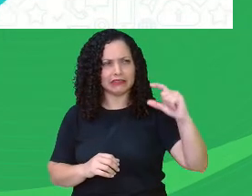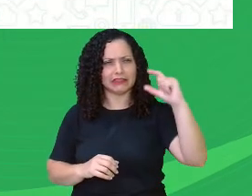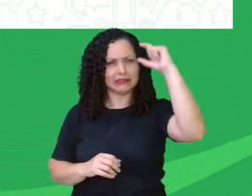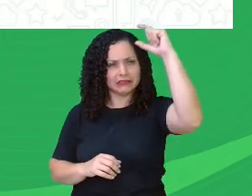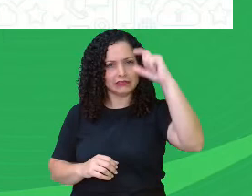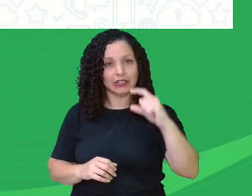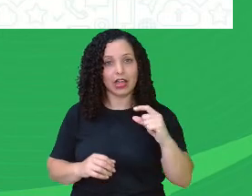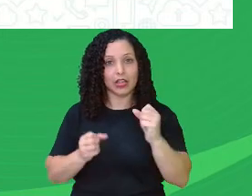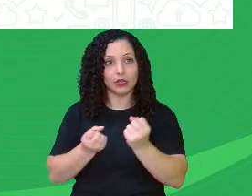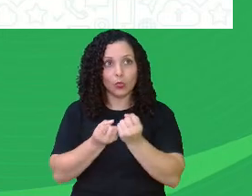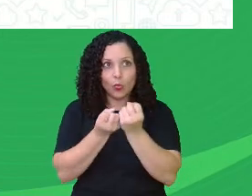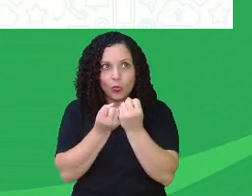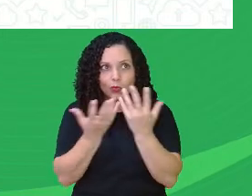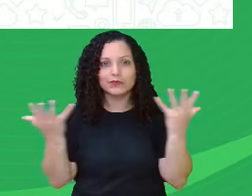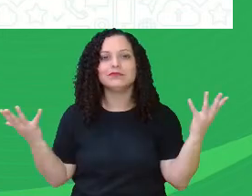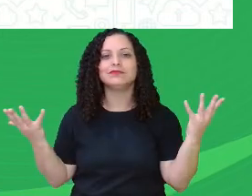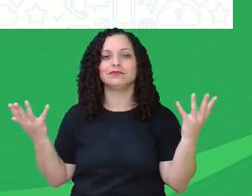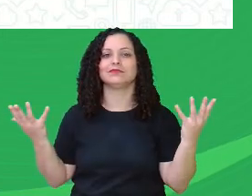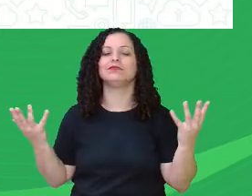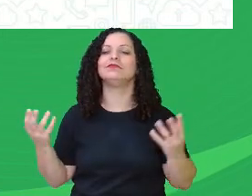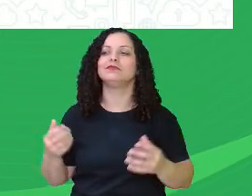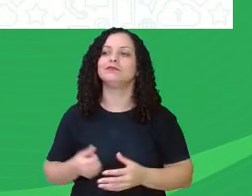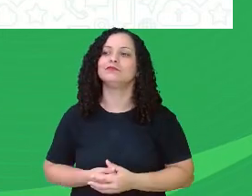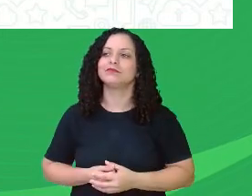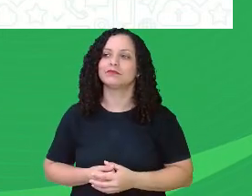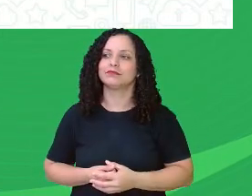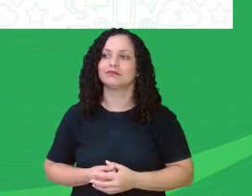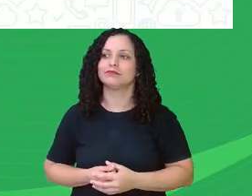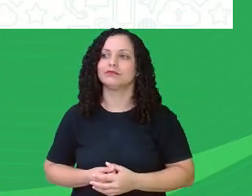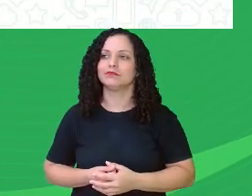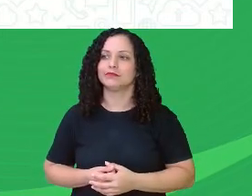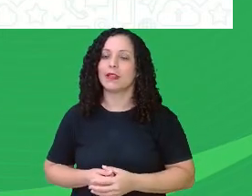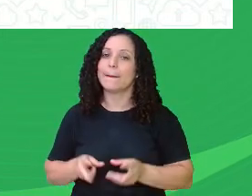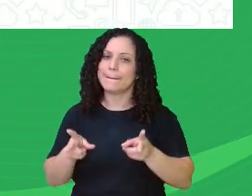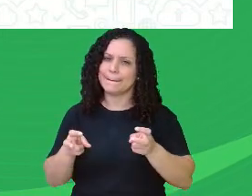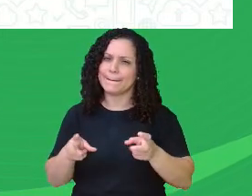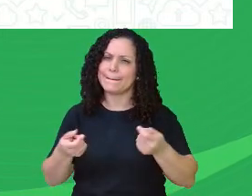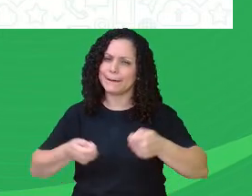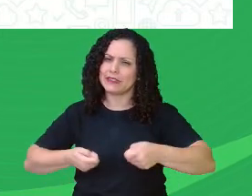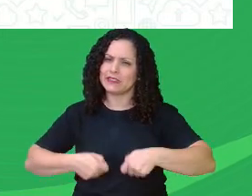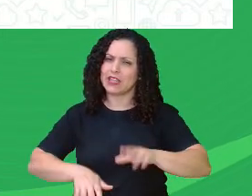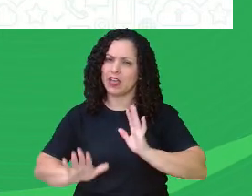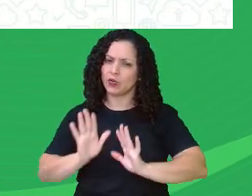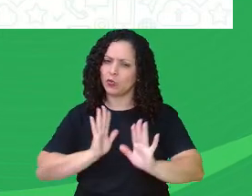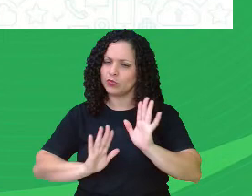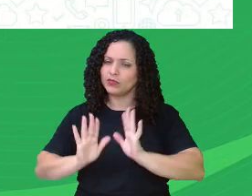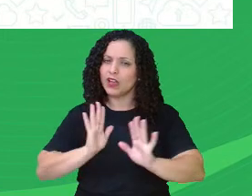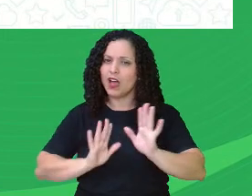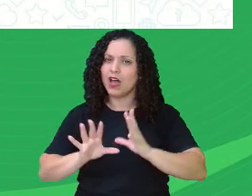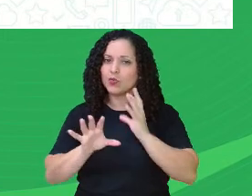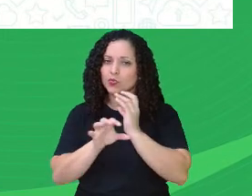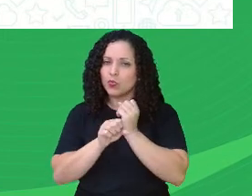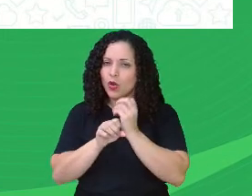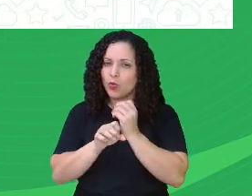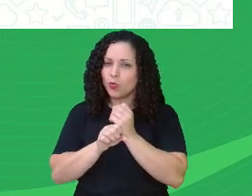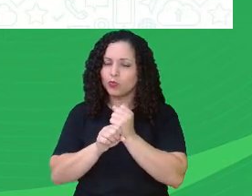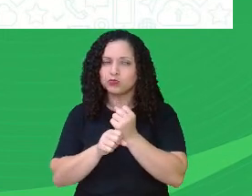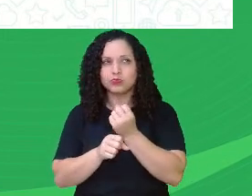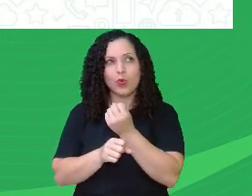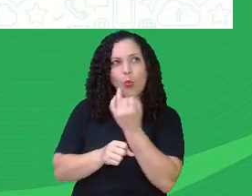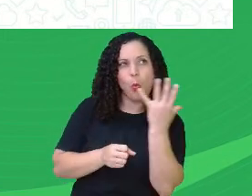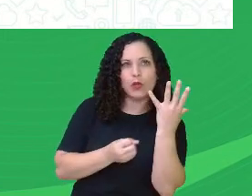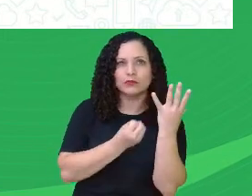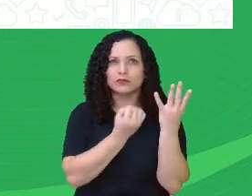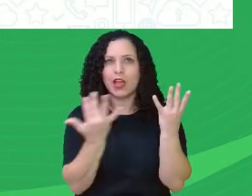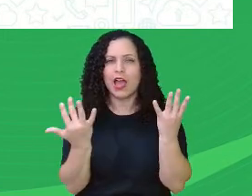aqui. 60 cubinhos. Então, perceba que tem que ter cuidado na hora de desenvolver o cálculo do volume. Ah, Ricardinho,